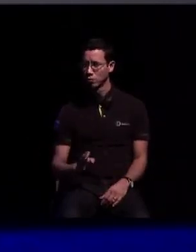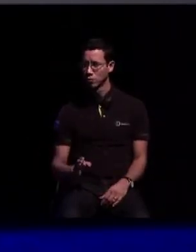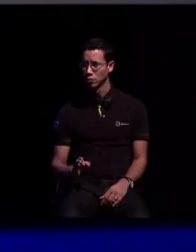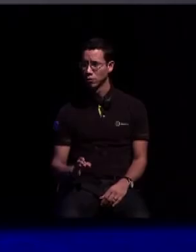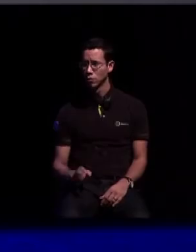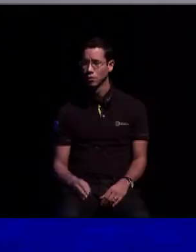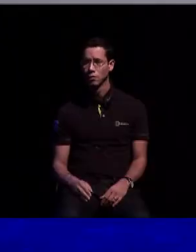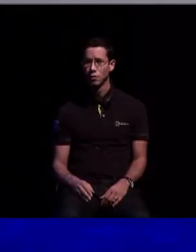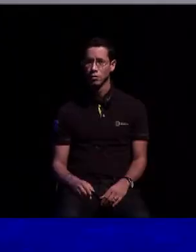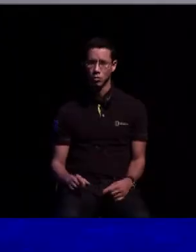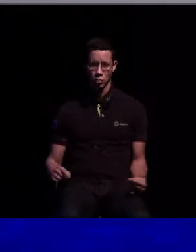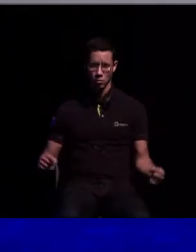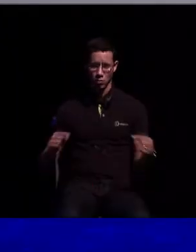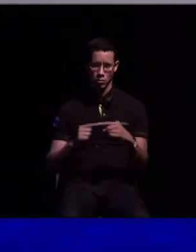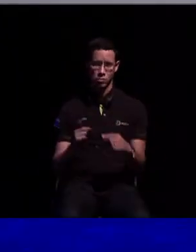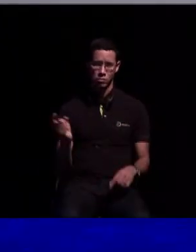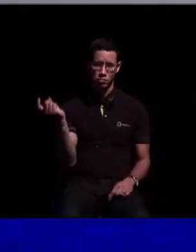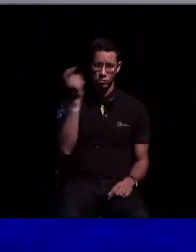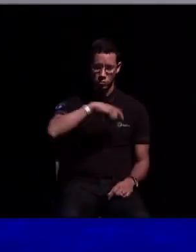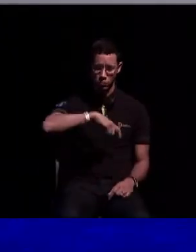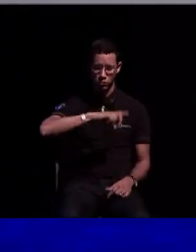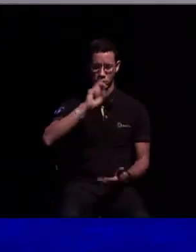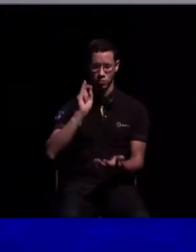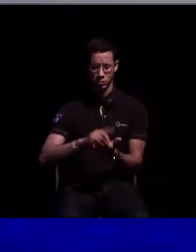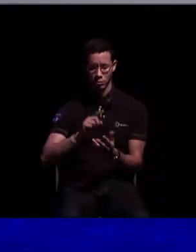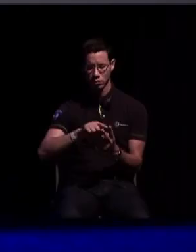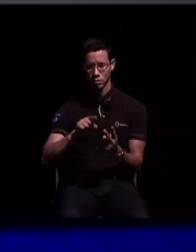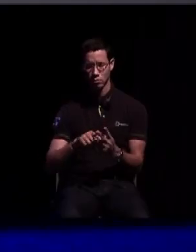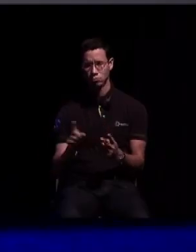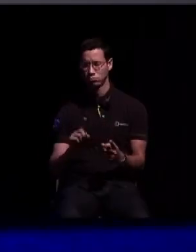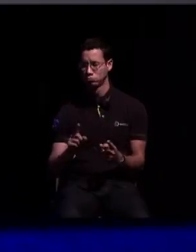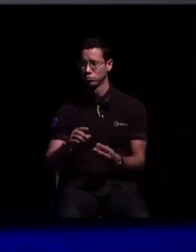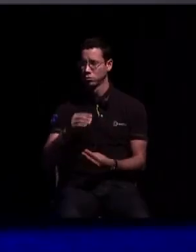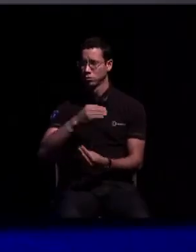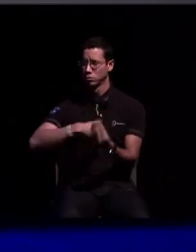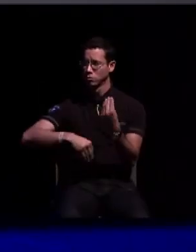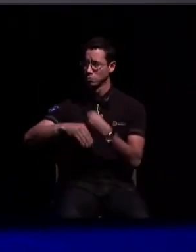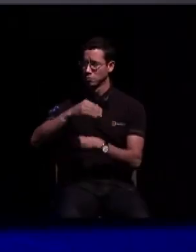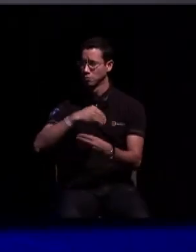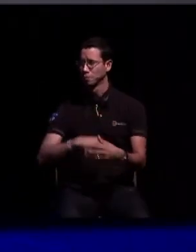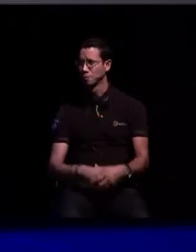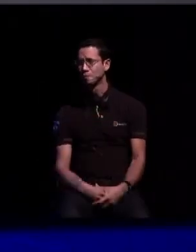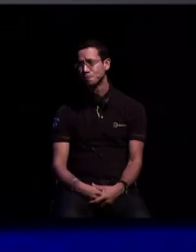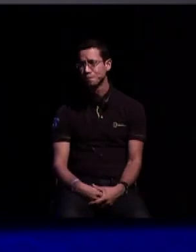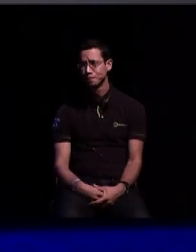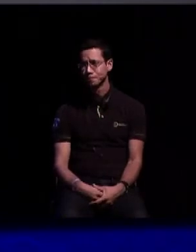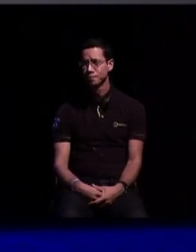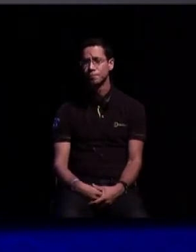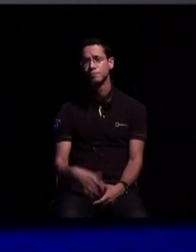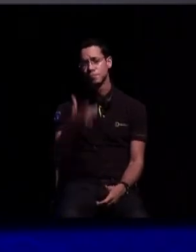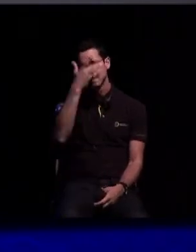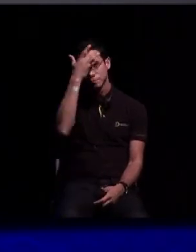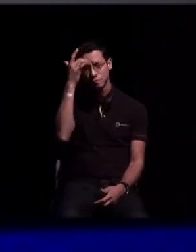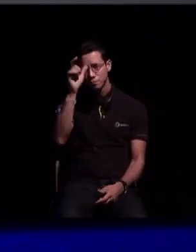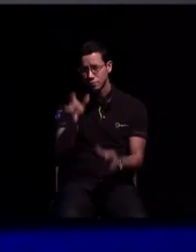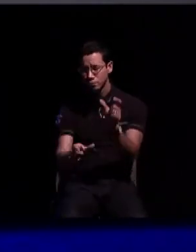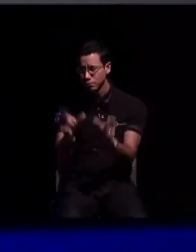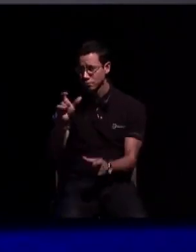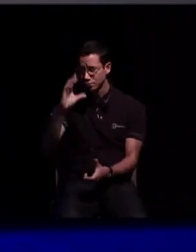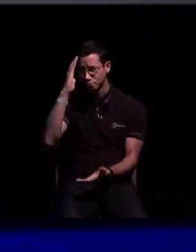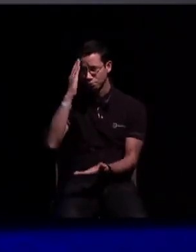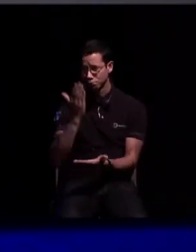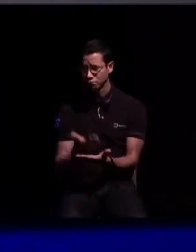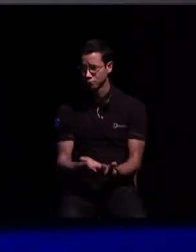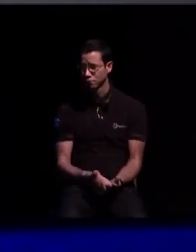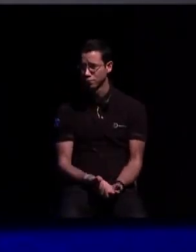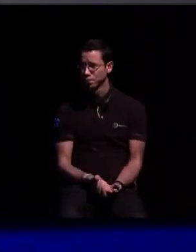verdade e mentira, ele é uma espécie de conto de fadas para adultos. O que importa é que as pessoas acreditem nele, né? E as pessoas acreditaram nele, né? A